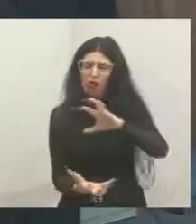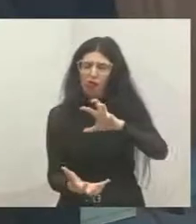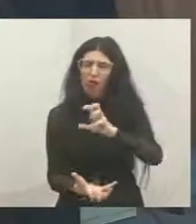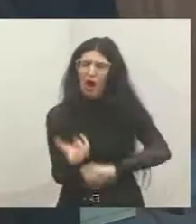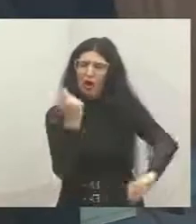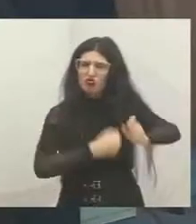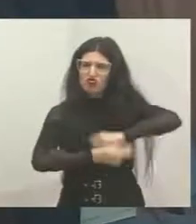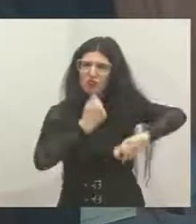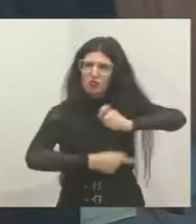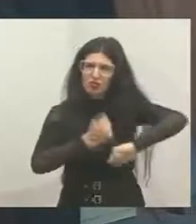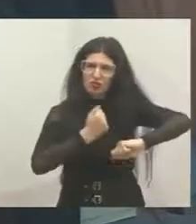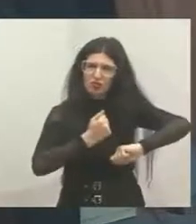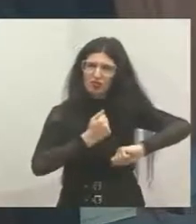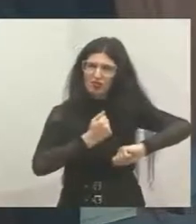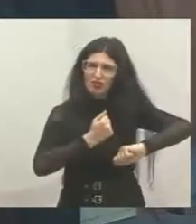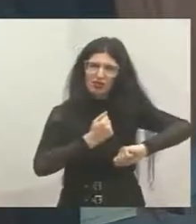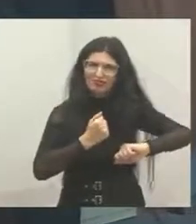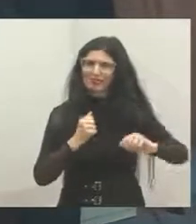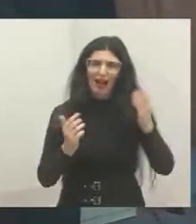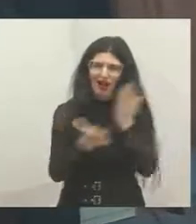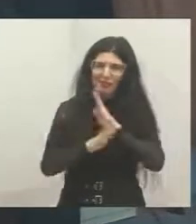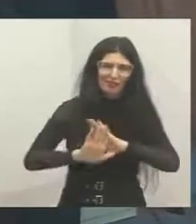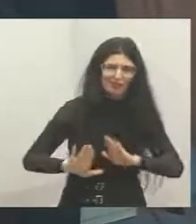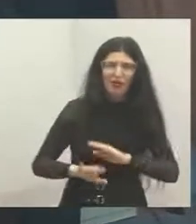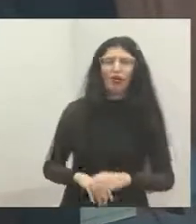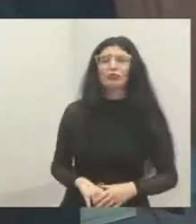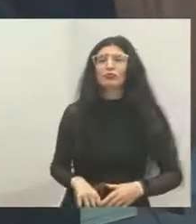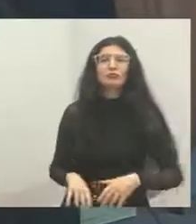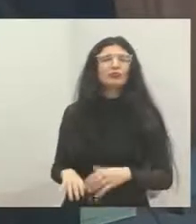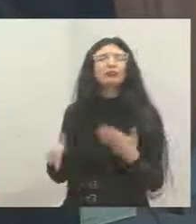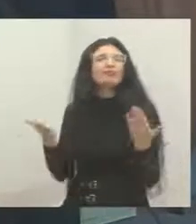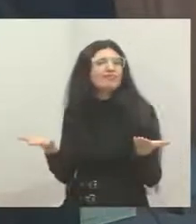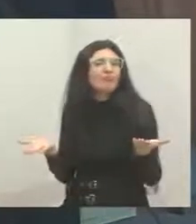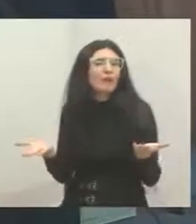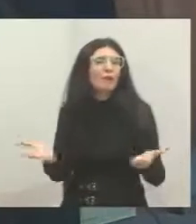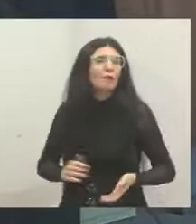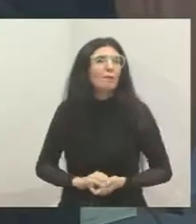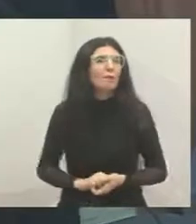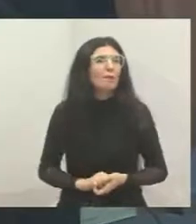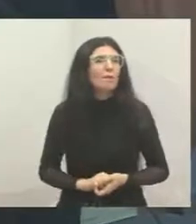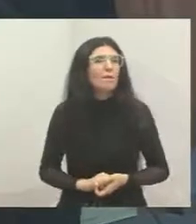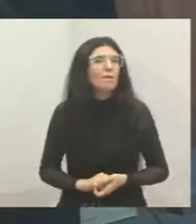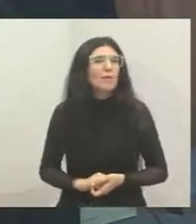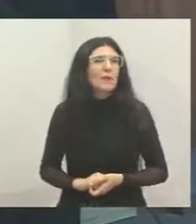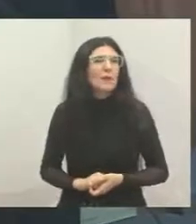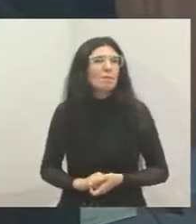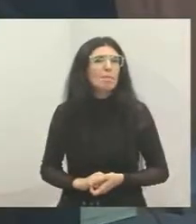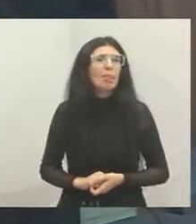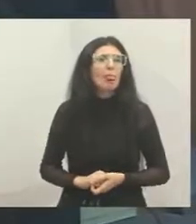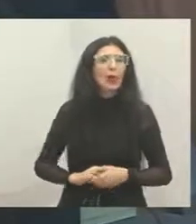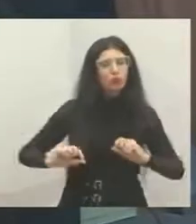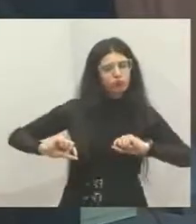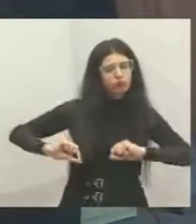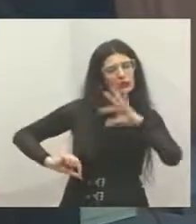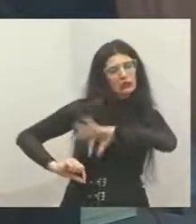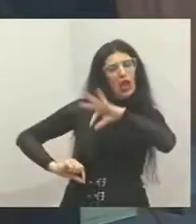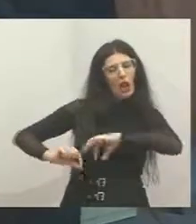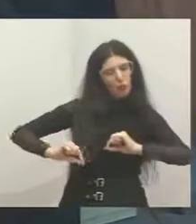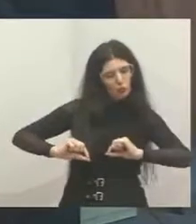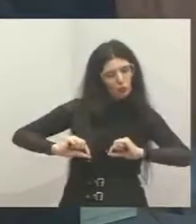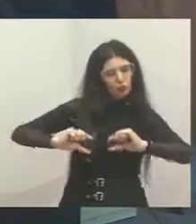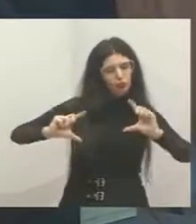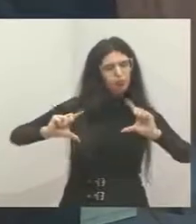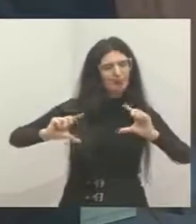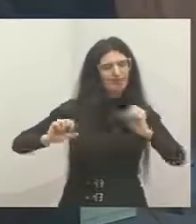ter sobra para ele conseguir dar um aumento maior que a inflação. Então, quem